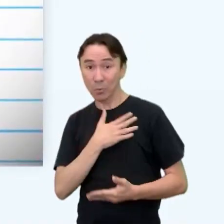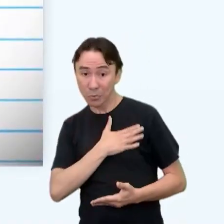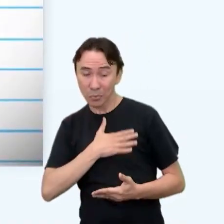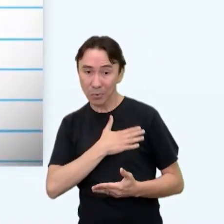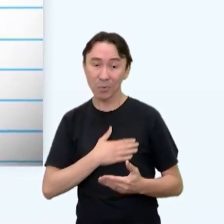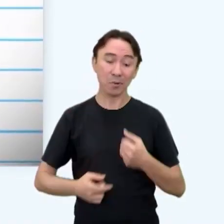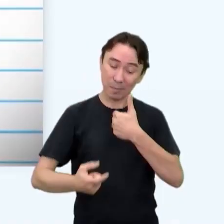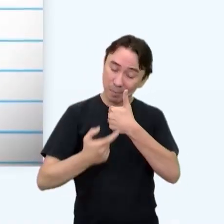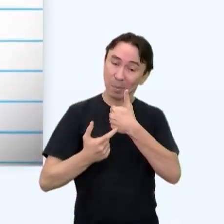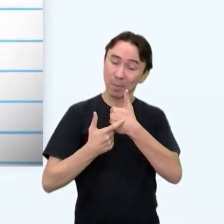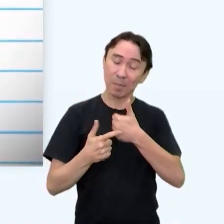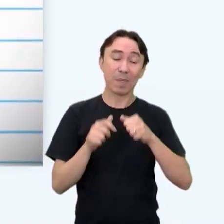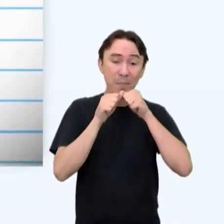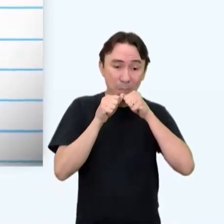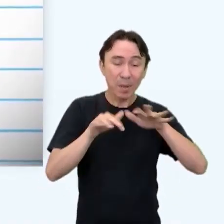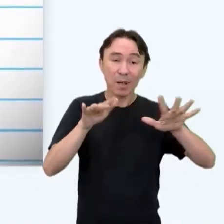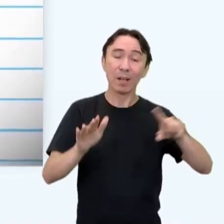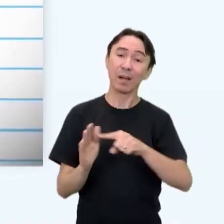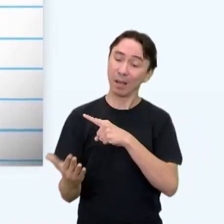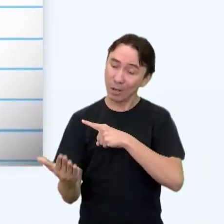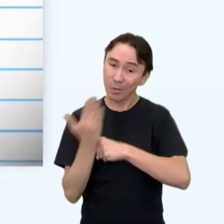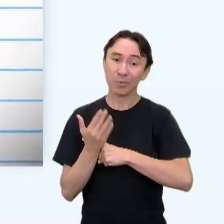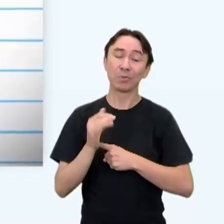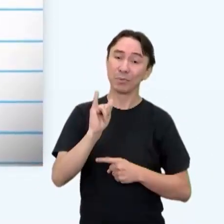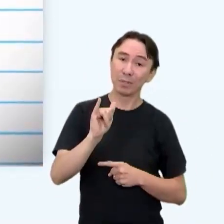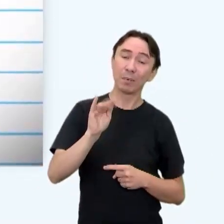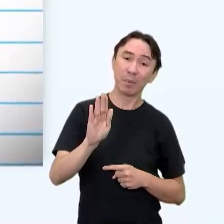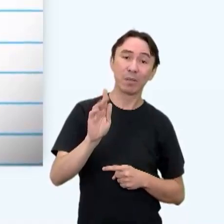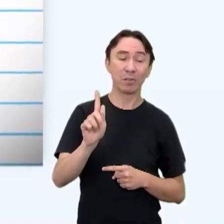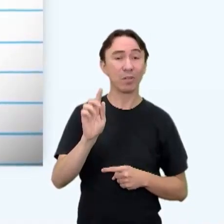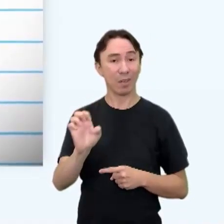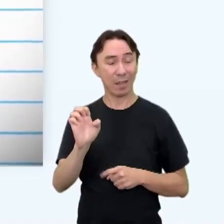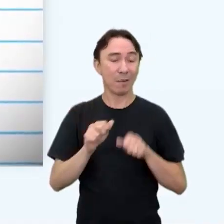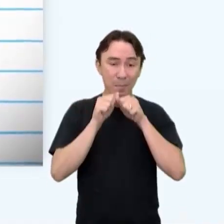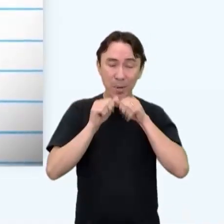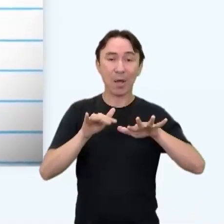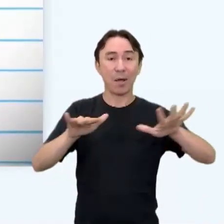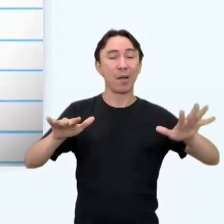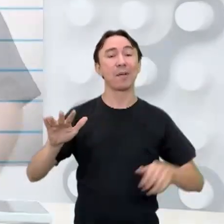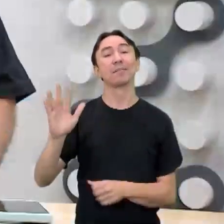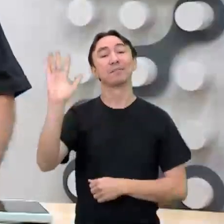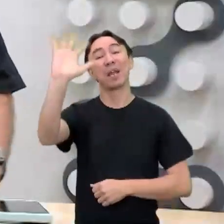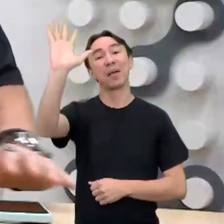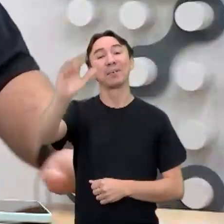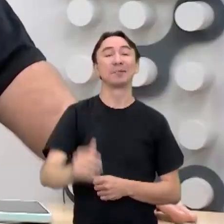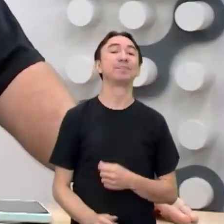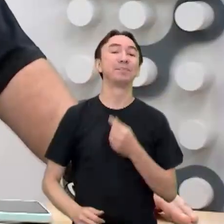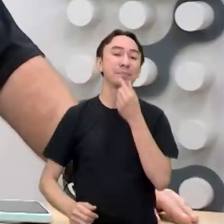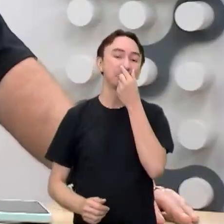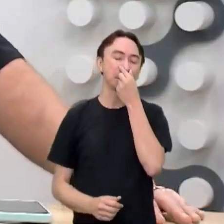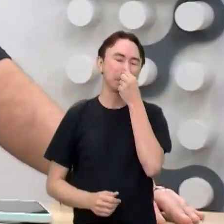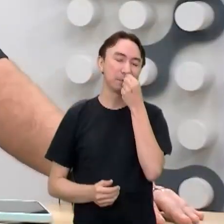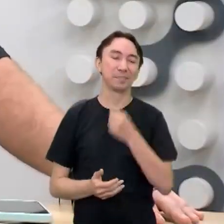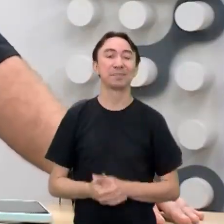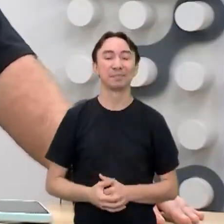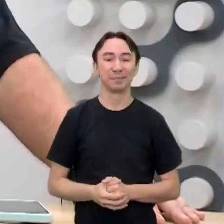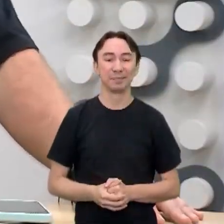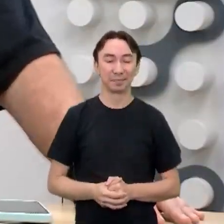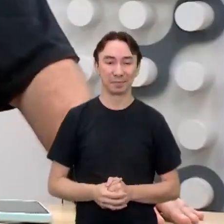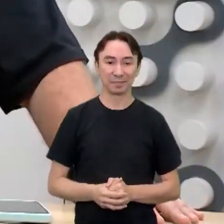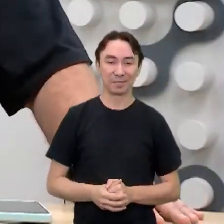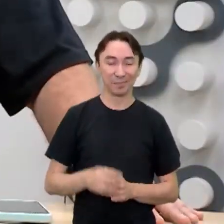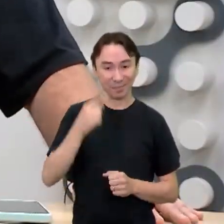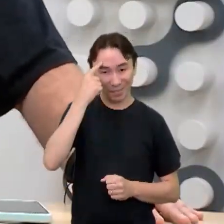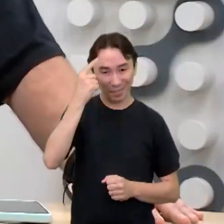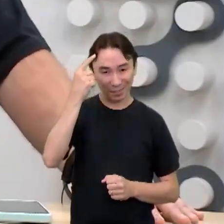compartilhe. Ajude o IBGE a disseminar informação pelo Brasil. Até a próxima! Bom, isso aí, né? Na aula anterior